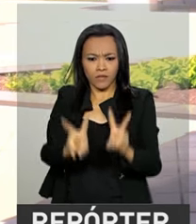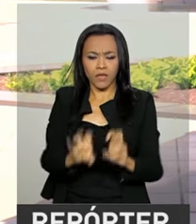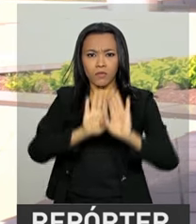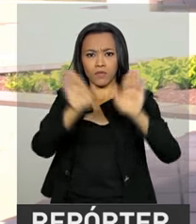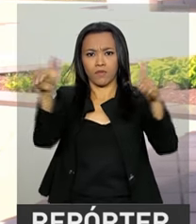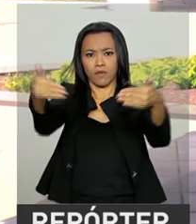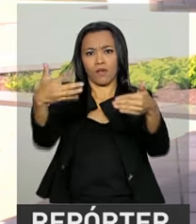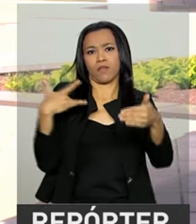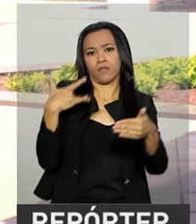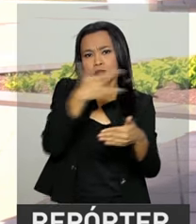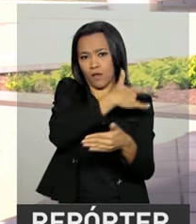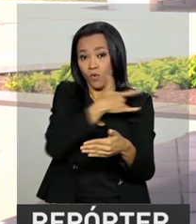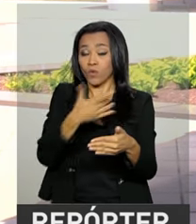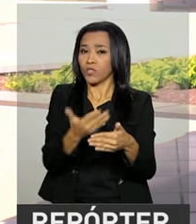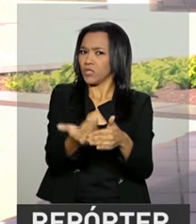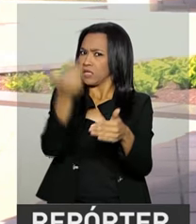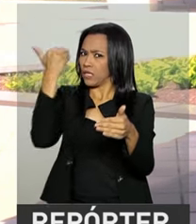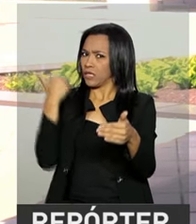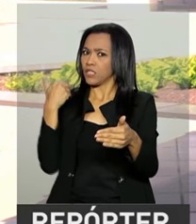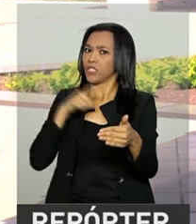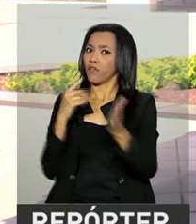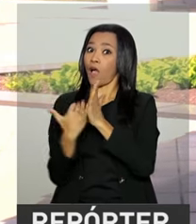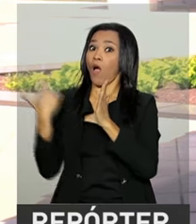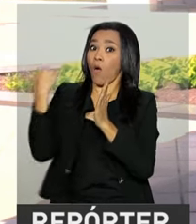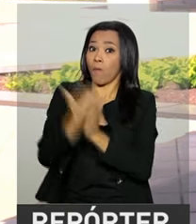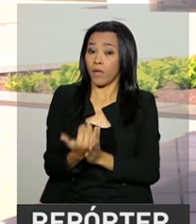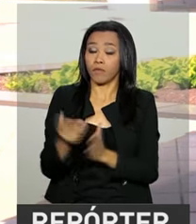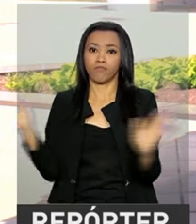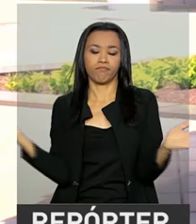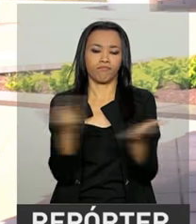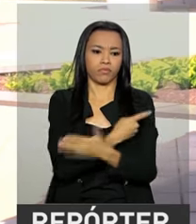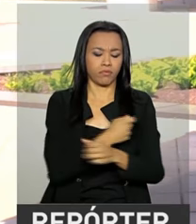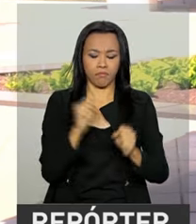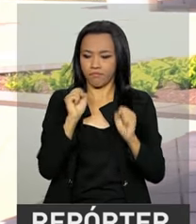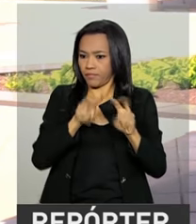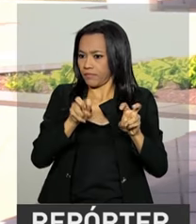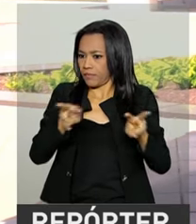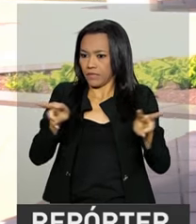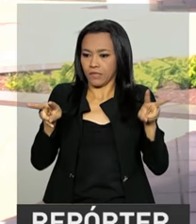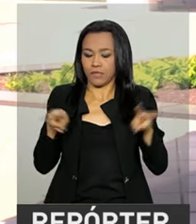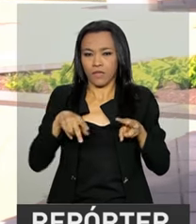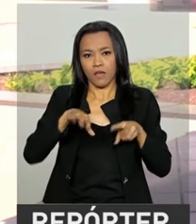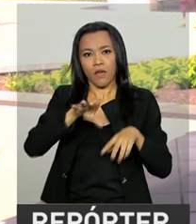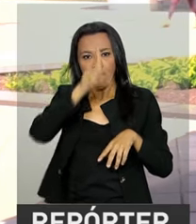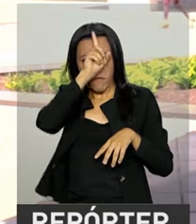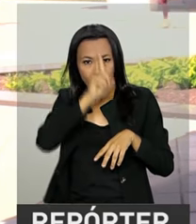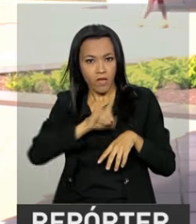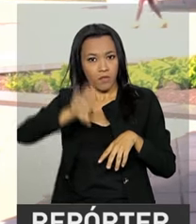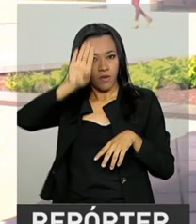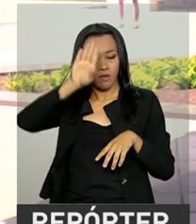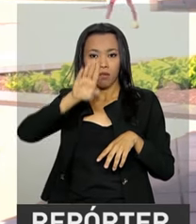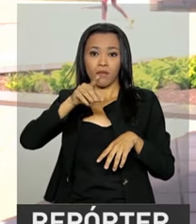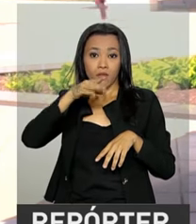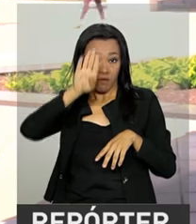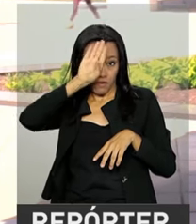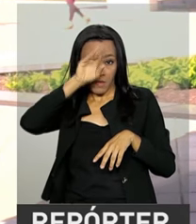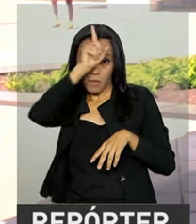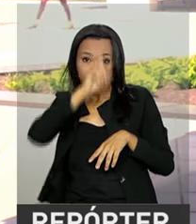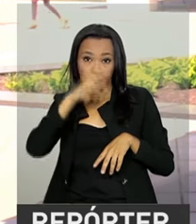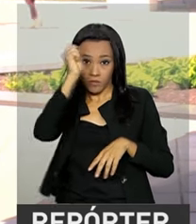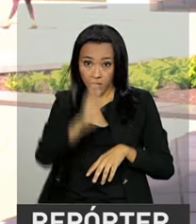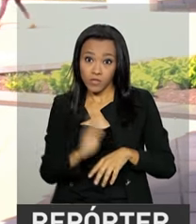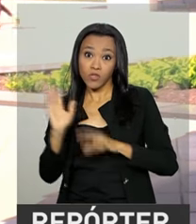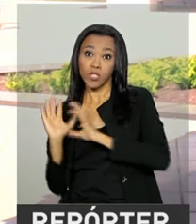desde que houve um aumento no número de casos de febre amarela no brasil por exemplo a organização já enviou 15 especialistas